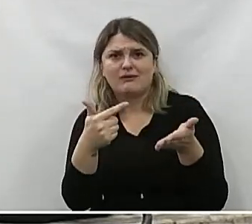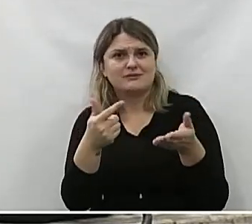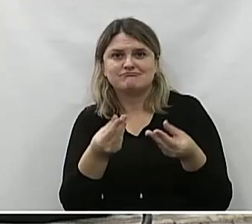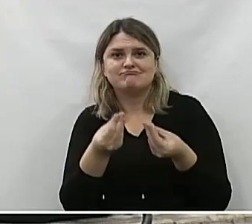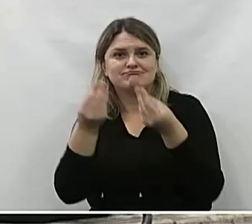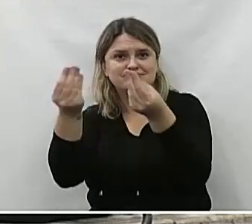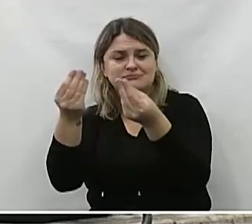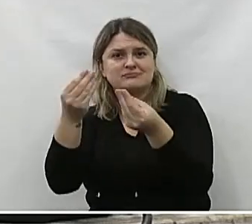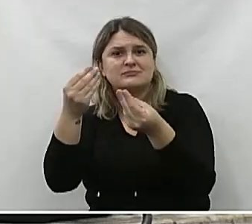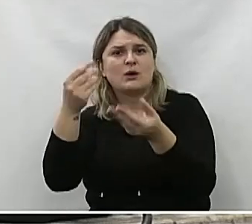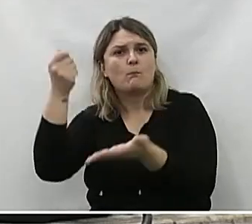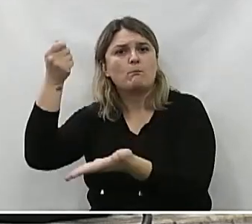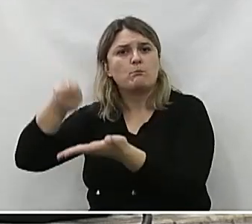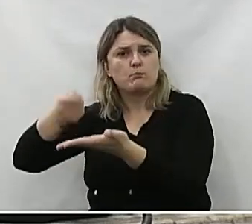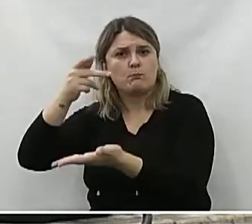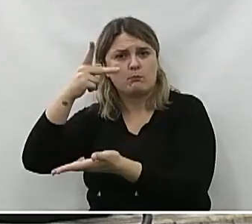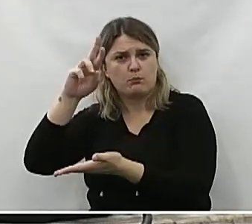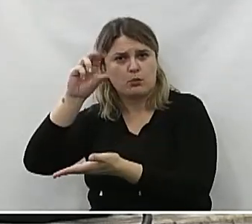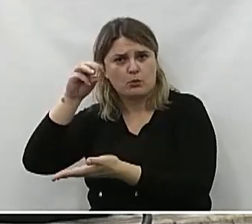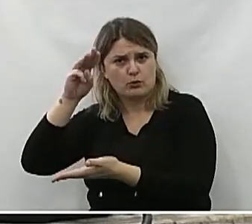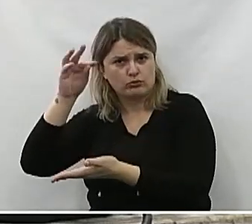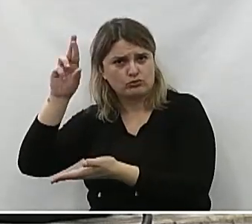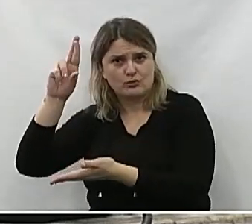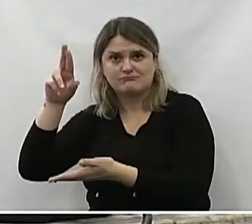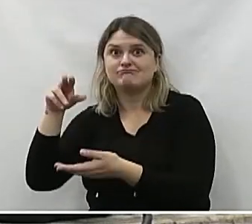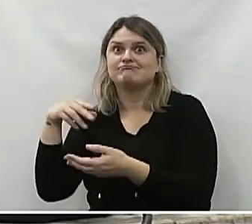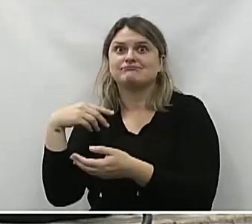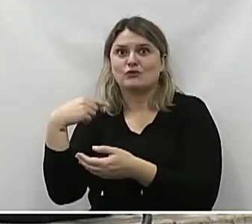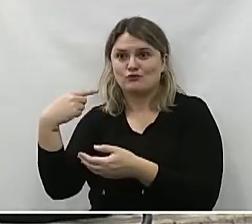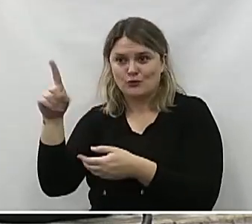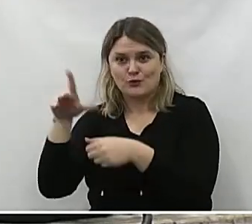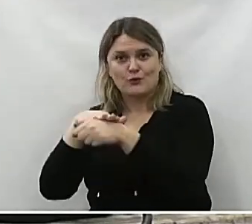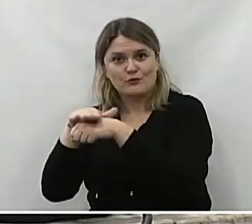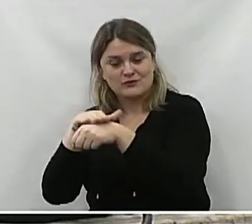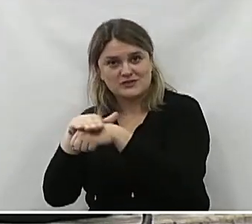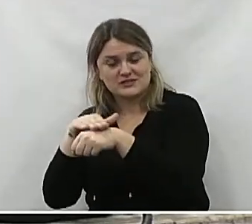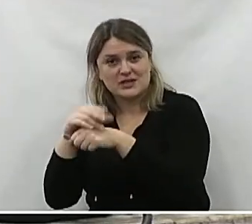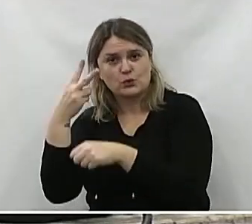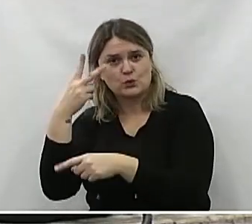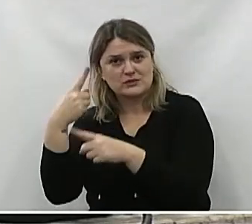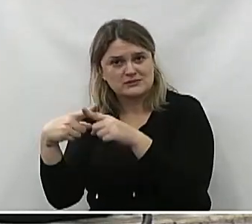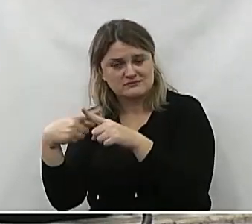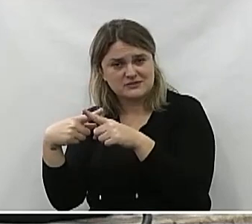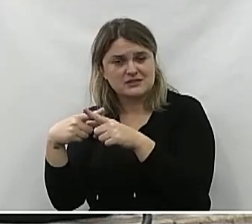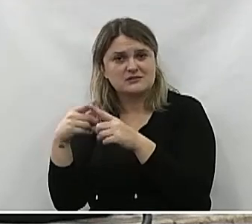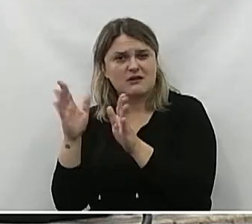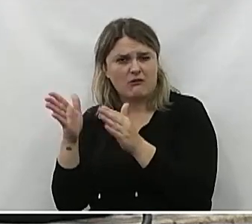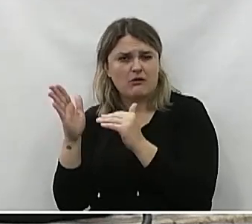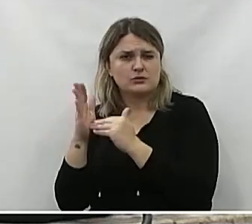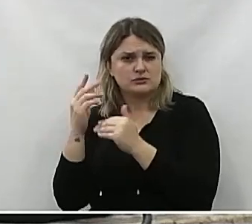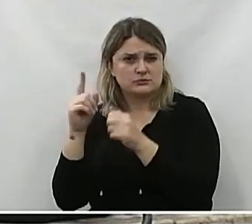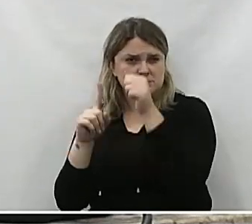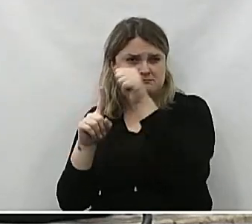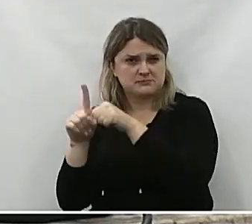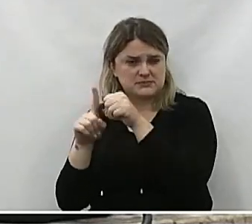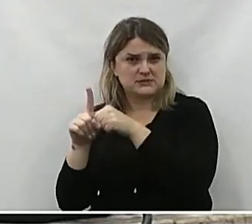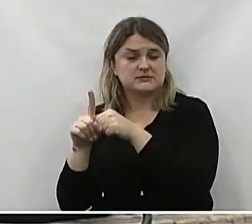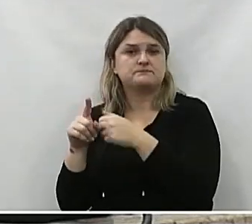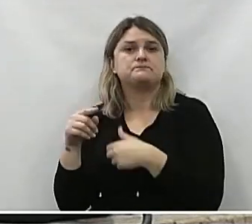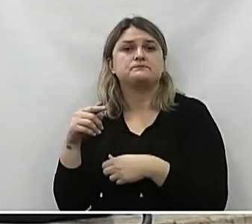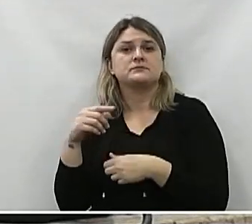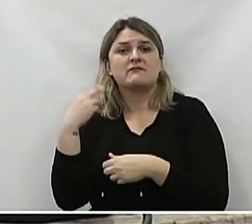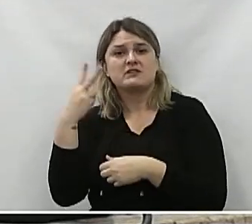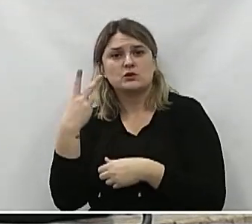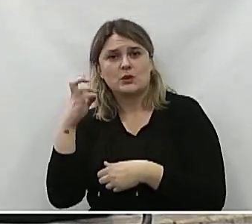seria encaminhado ao promotor nós estivermos Também conversando com o promotor duas vezes nesse último mês nessa última conversa